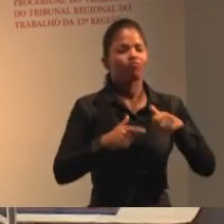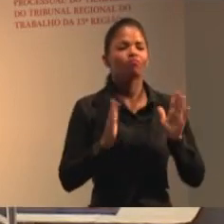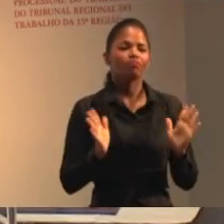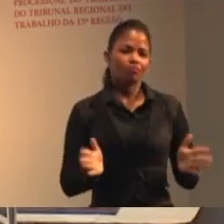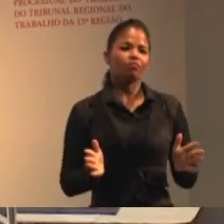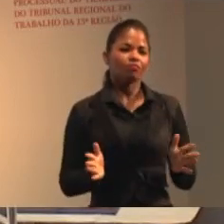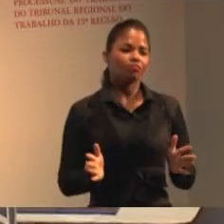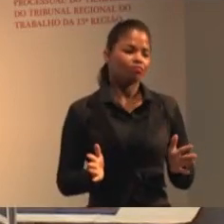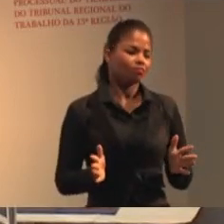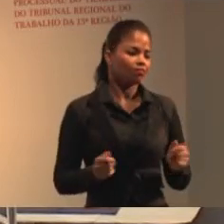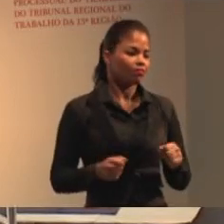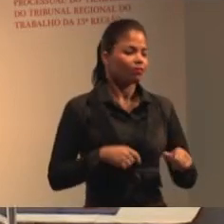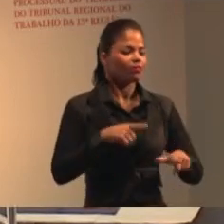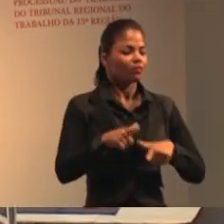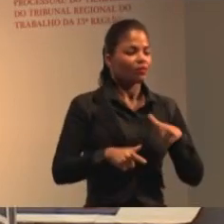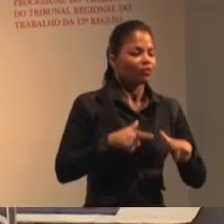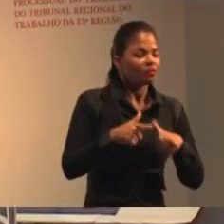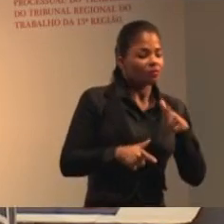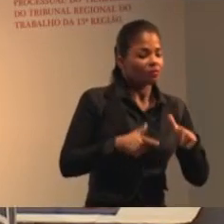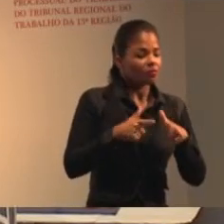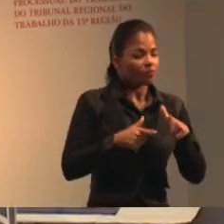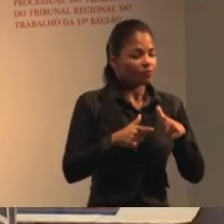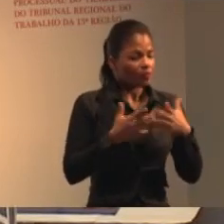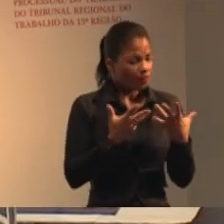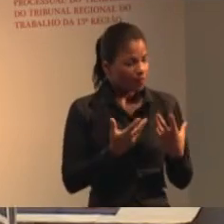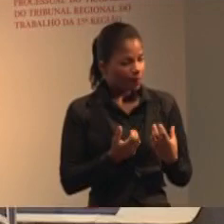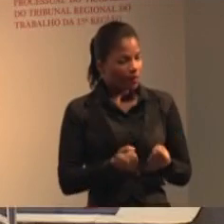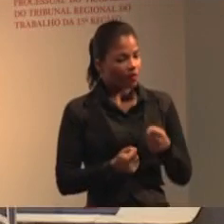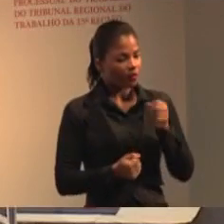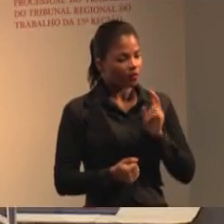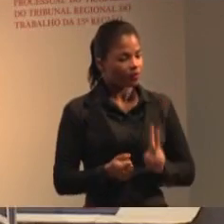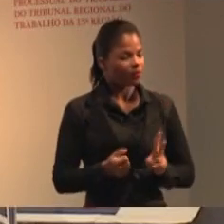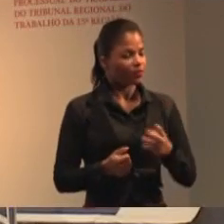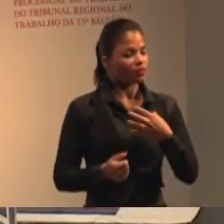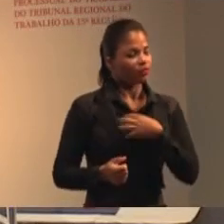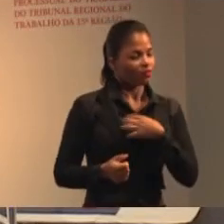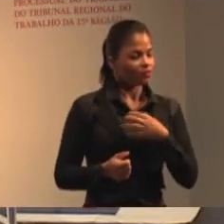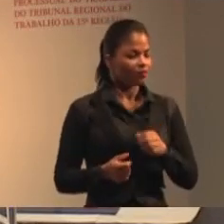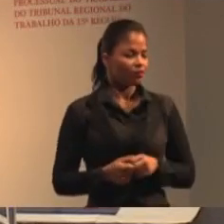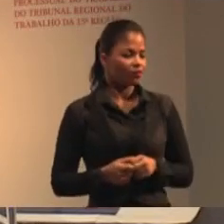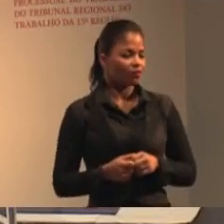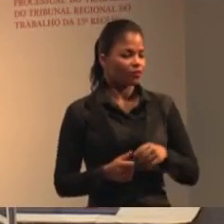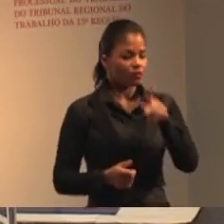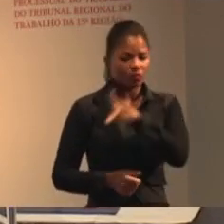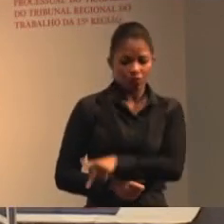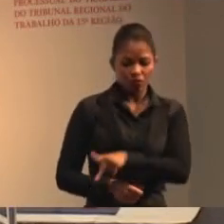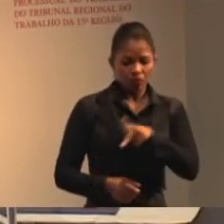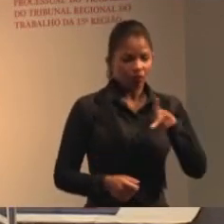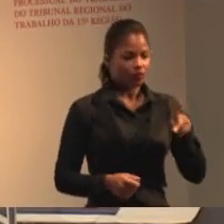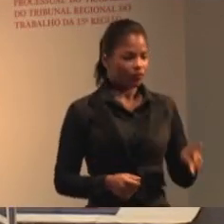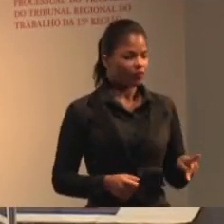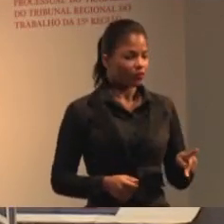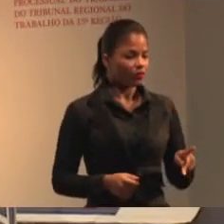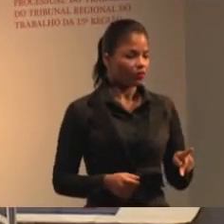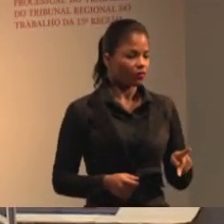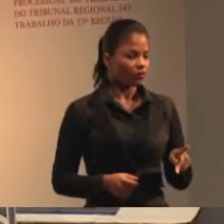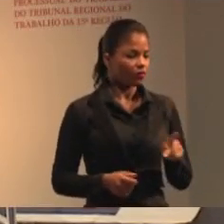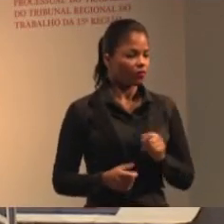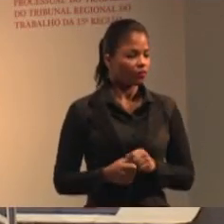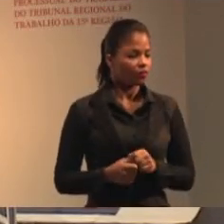que também a ela se ligou pelo mesmo canal. O professor Yuval Noah